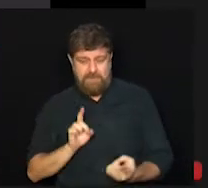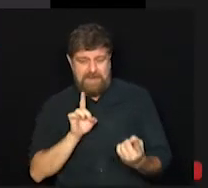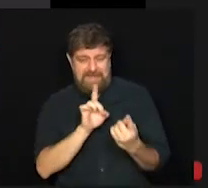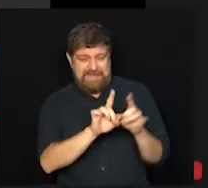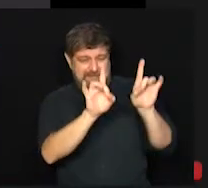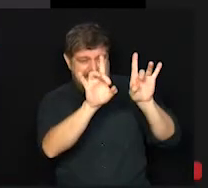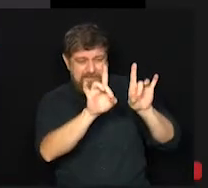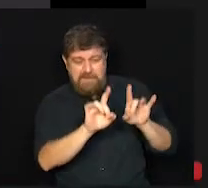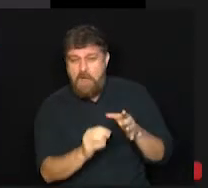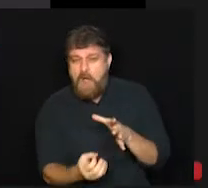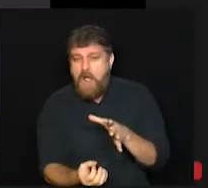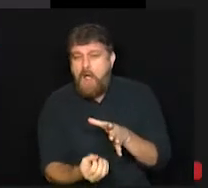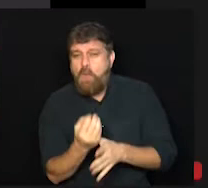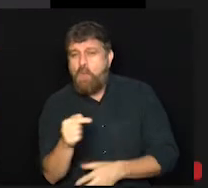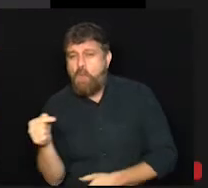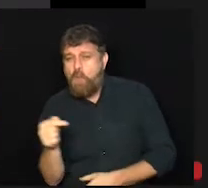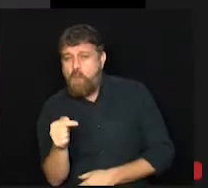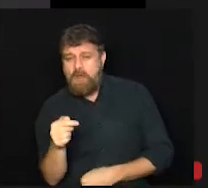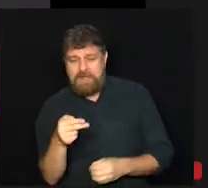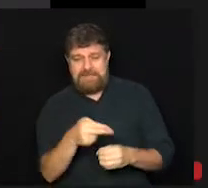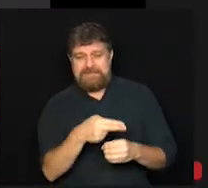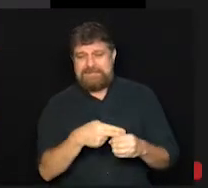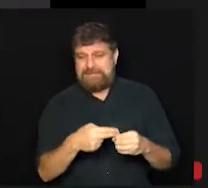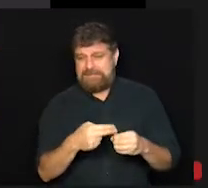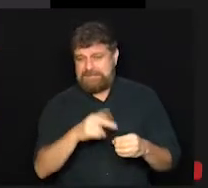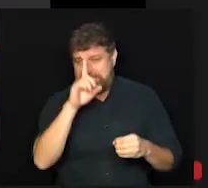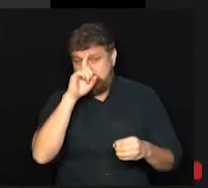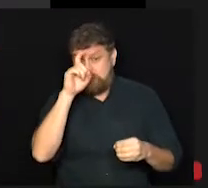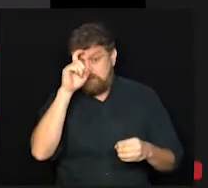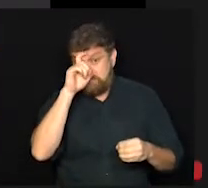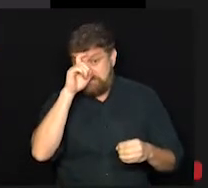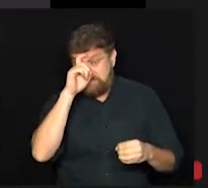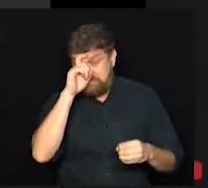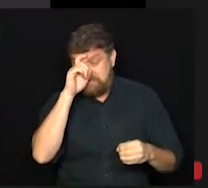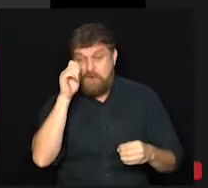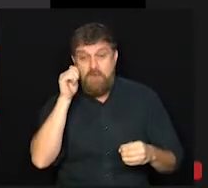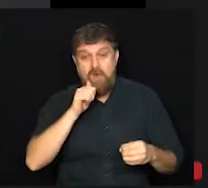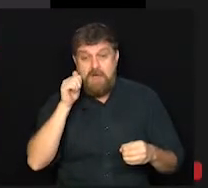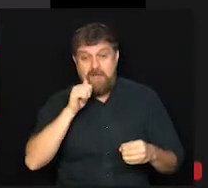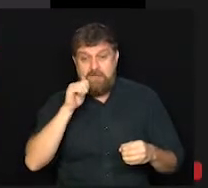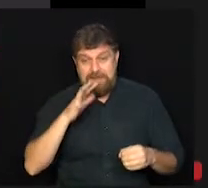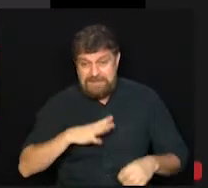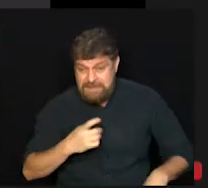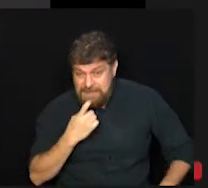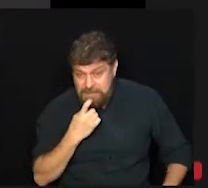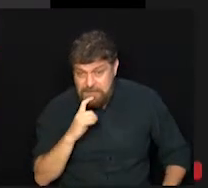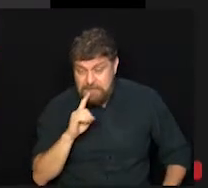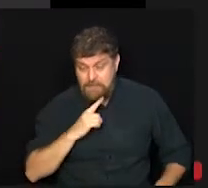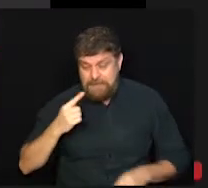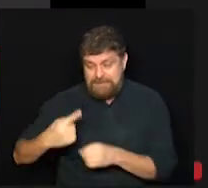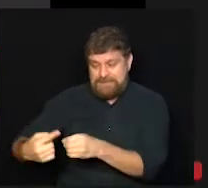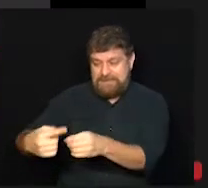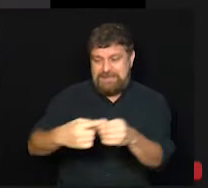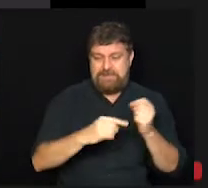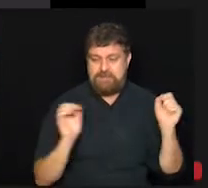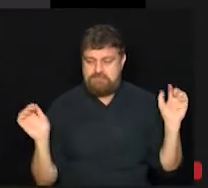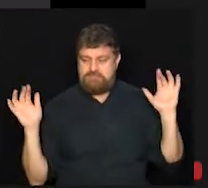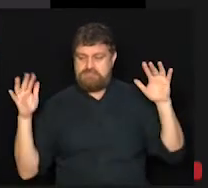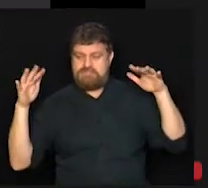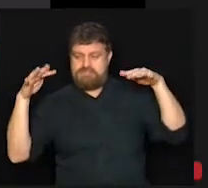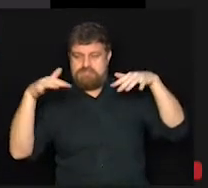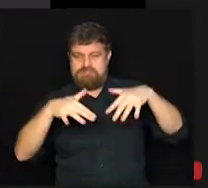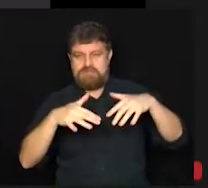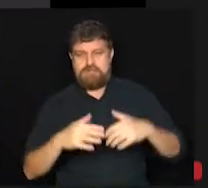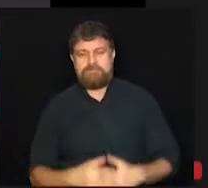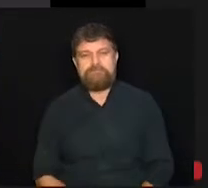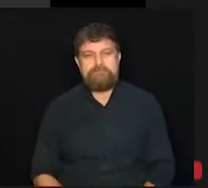só acontecendo aí, preferencialmente, não só para o município de Campinas, mas para a região, né?